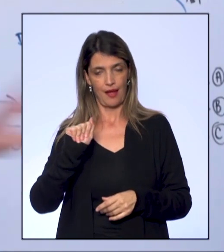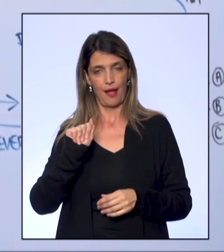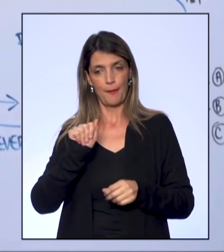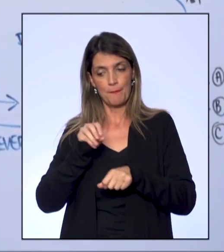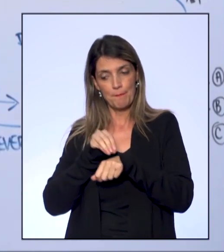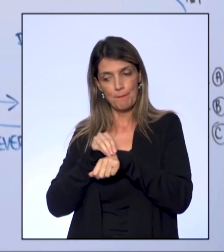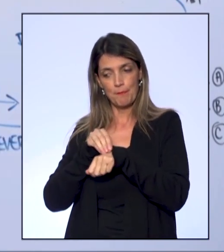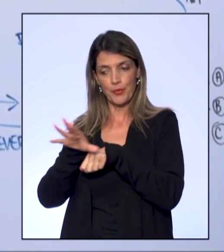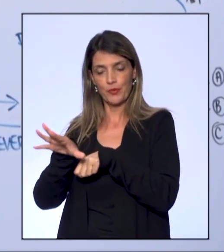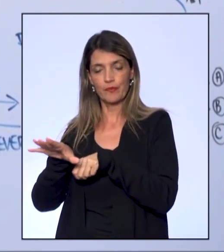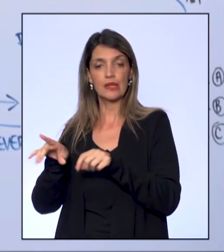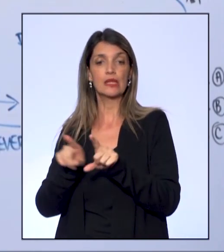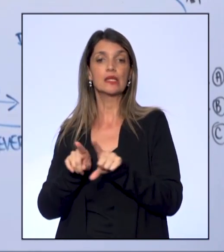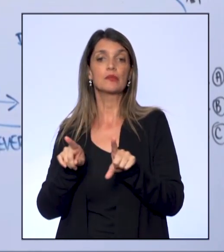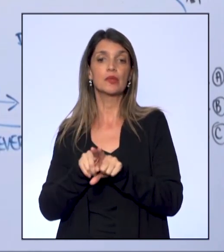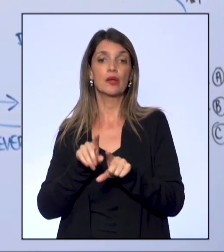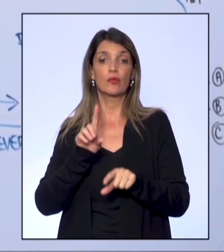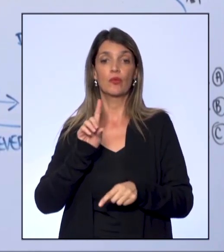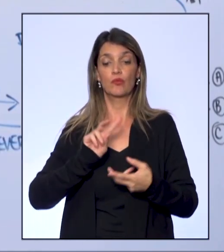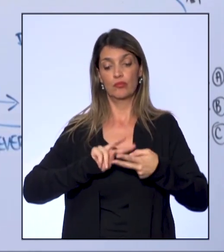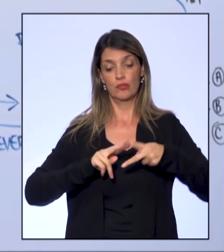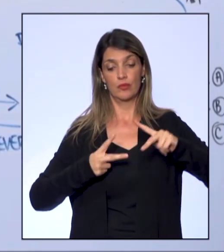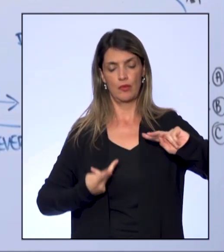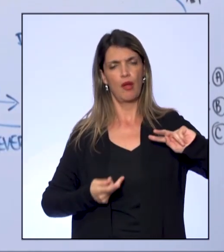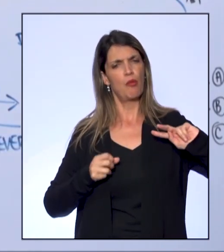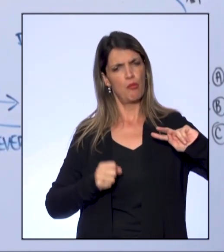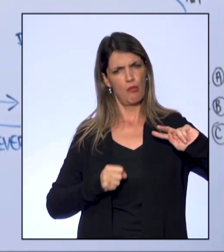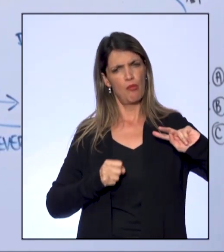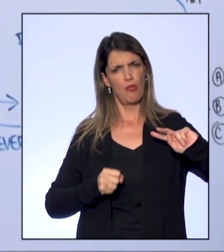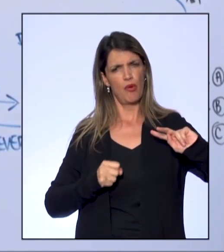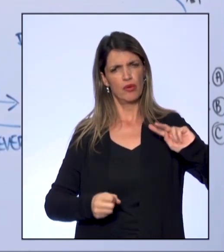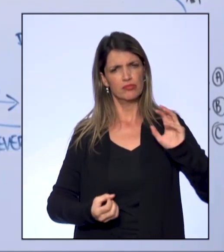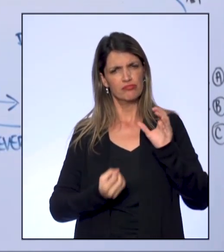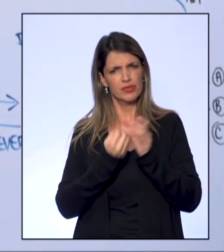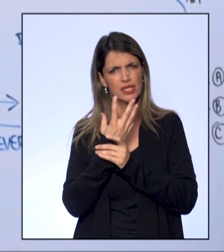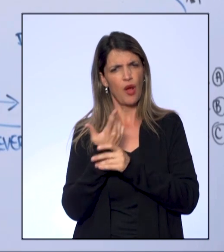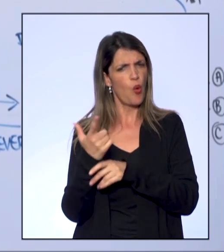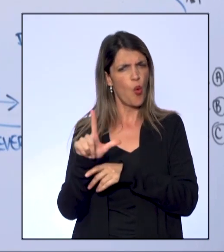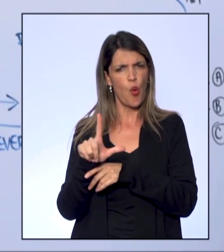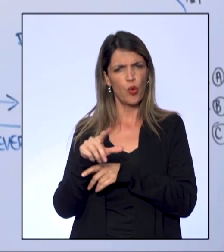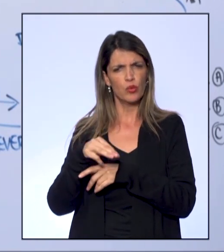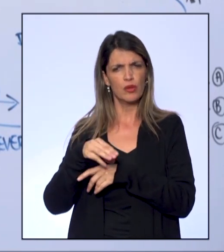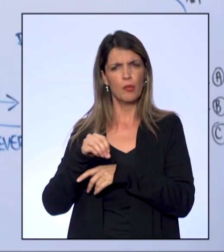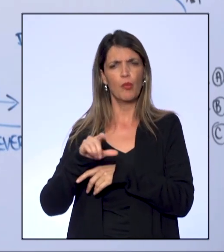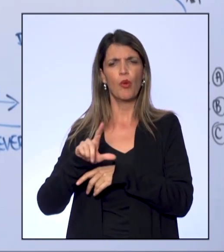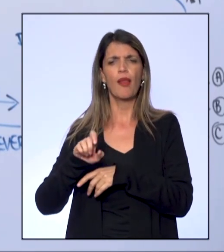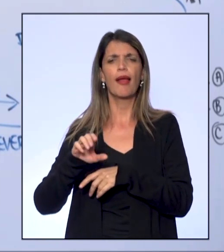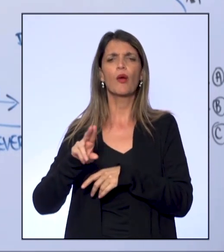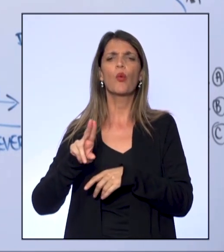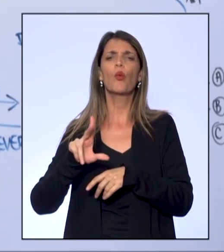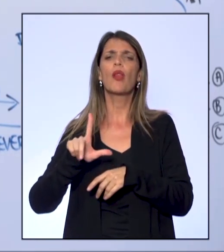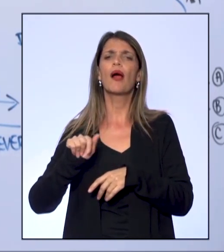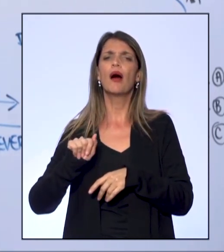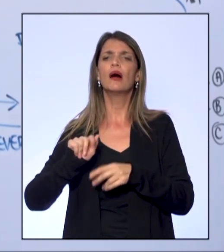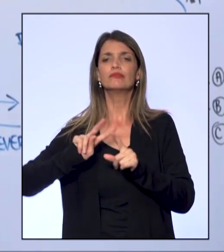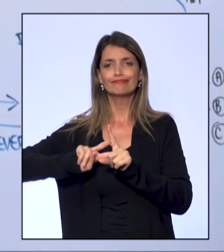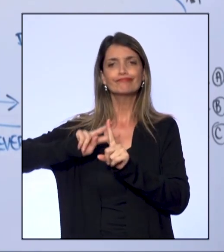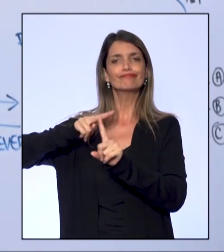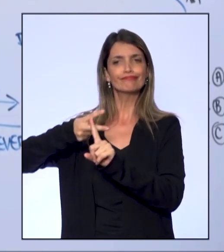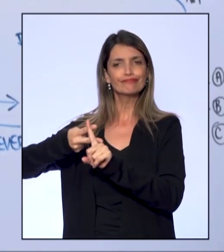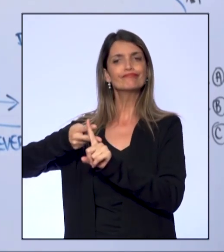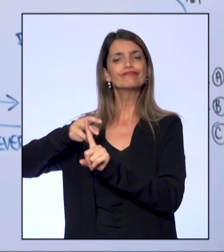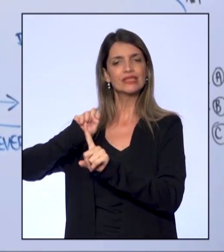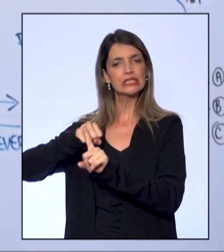tá? Outra coisa, o DNA ele pode produzir outra molécula de DNA? Sim. Qual é o nome que a gente dá para isso? Duplicação ou